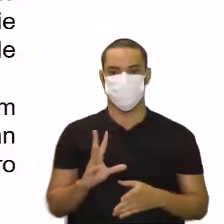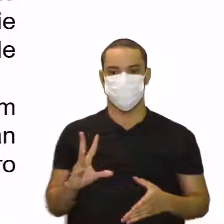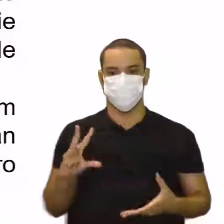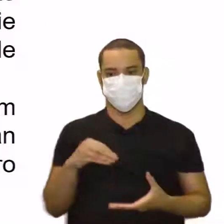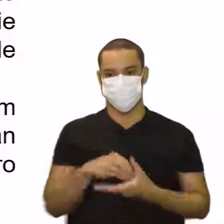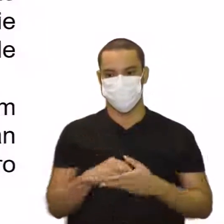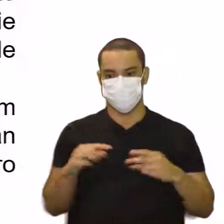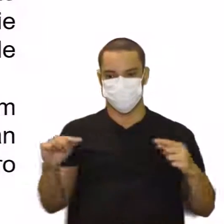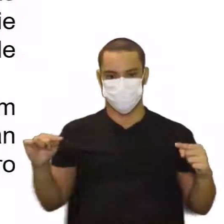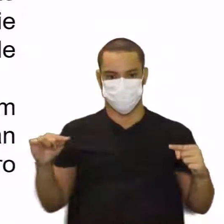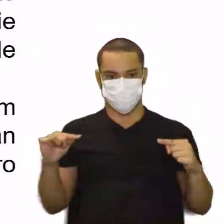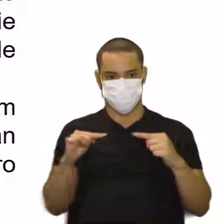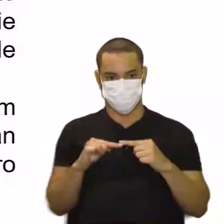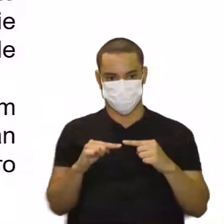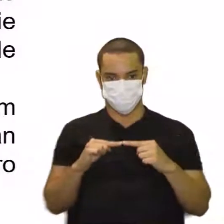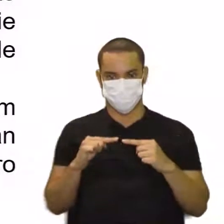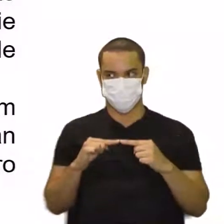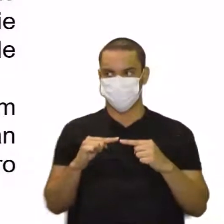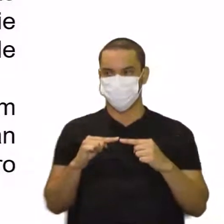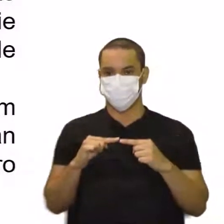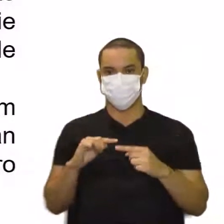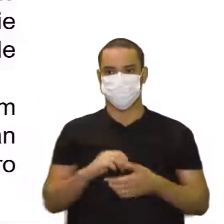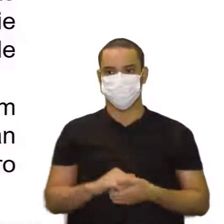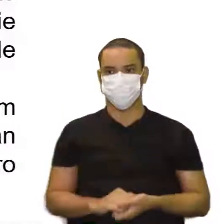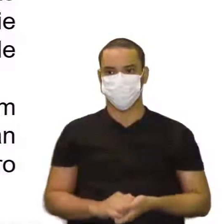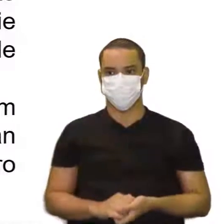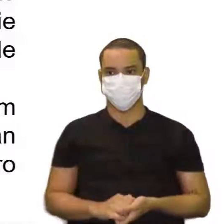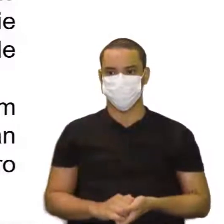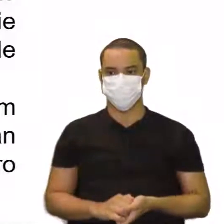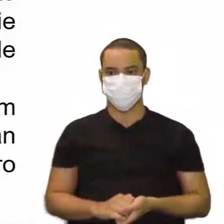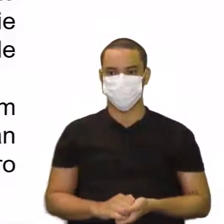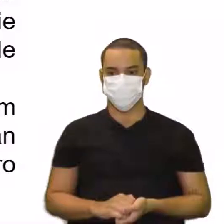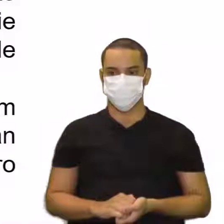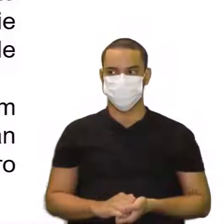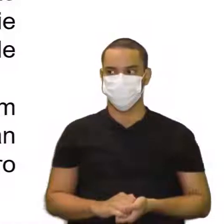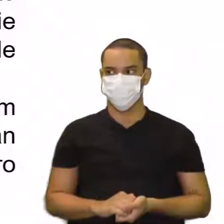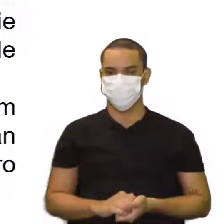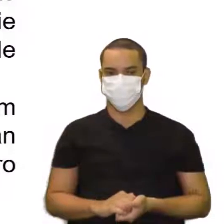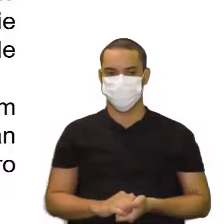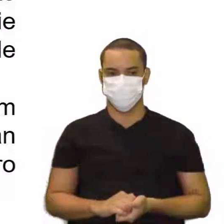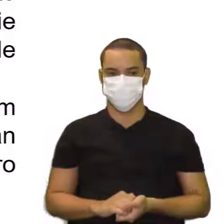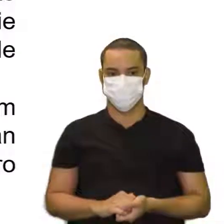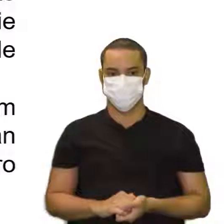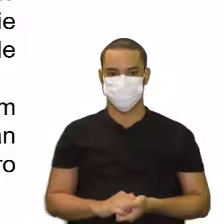de espiras muito finas justapostas, que seria bem assim, ó,